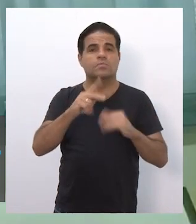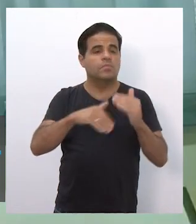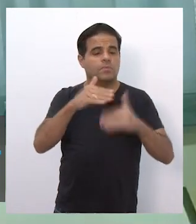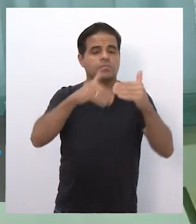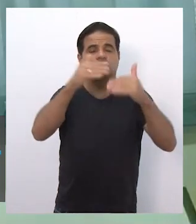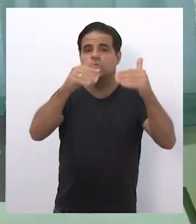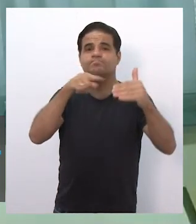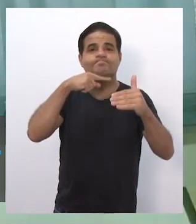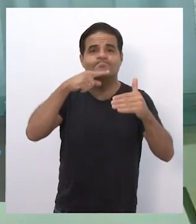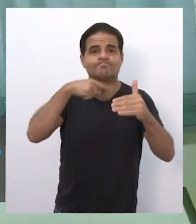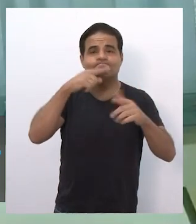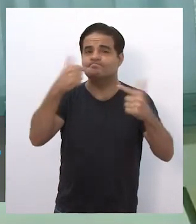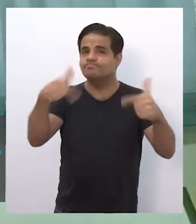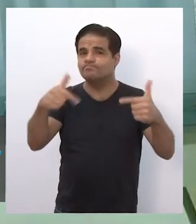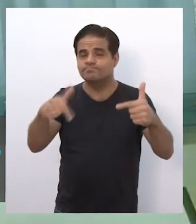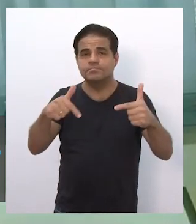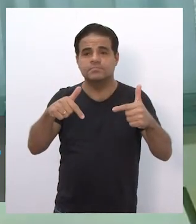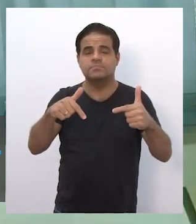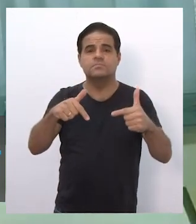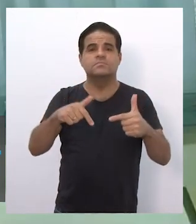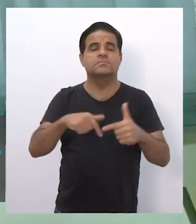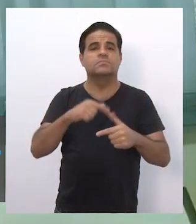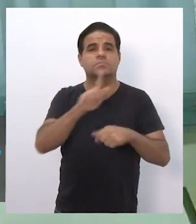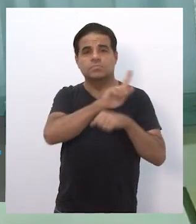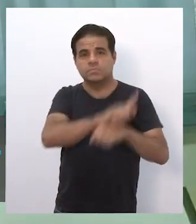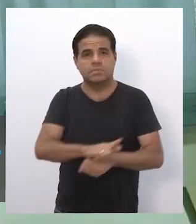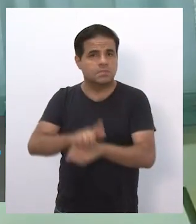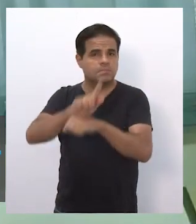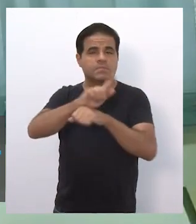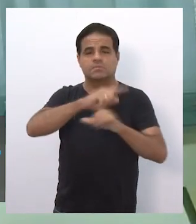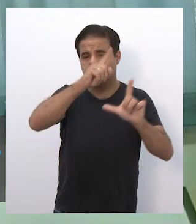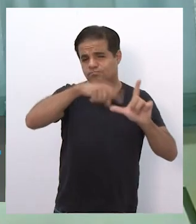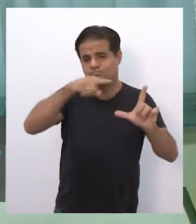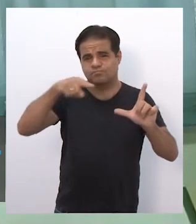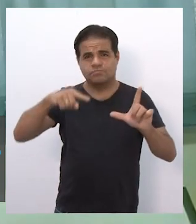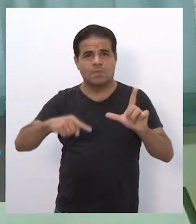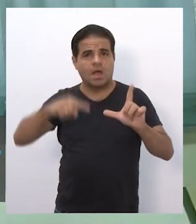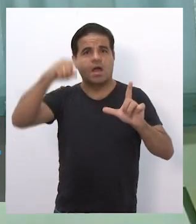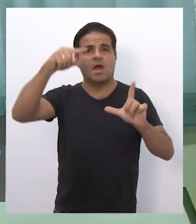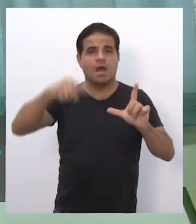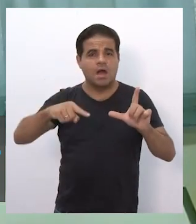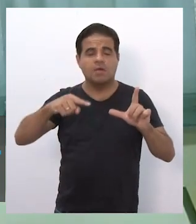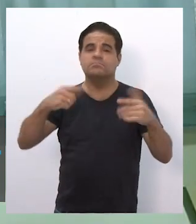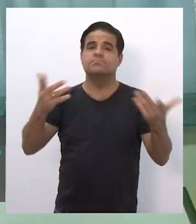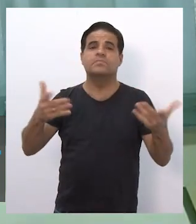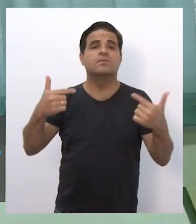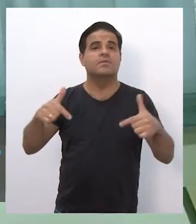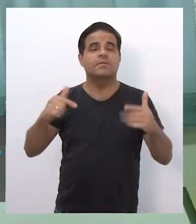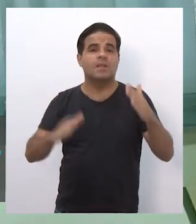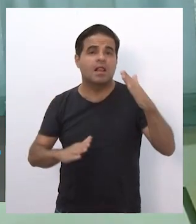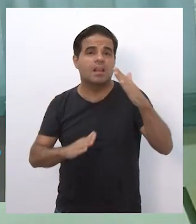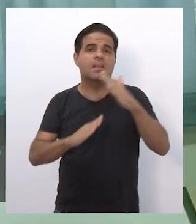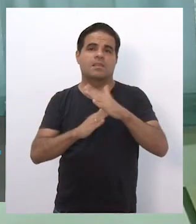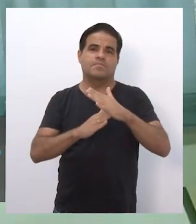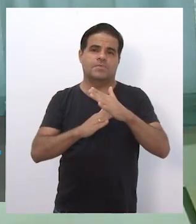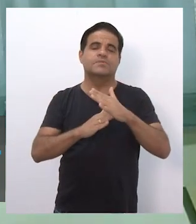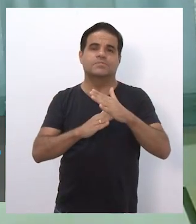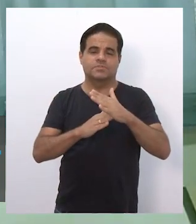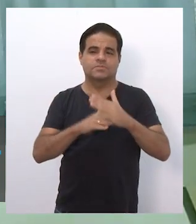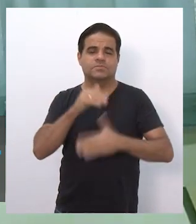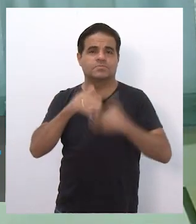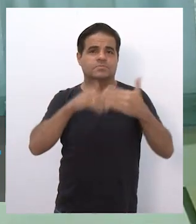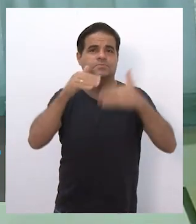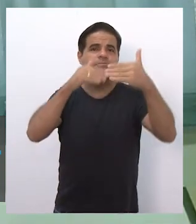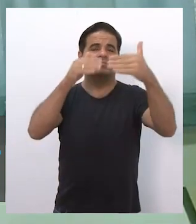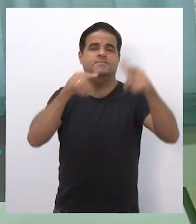ele não consegue trabalhar com gerenciamento de frequência tão alta, o que vai acontecer? Ele vai trabalhar no limite do que o